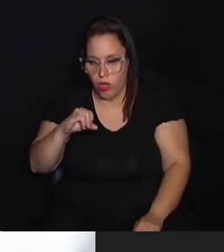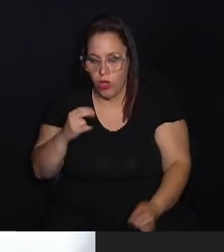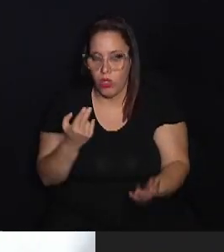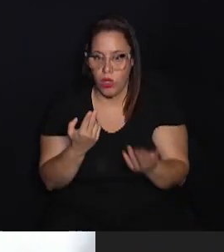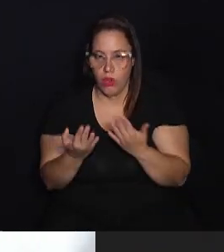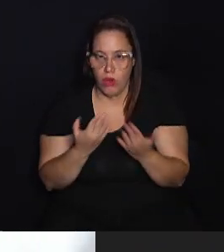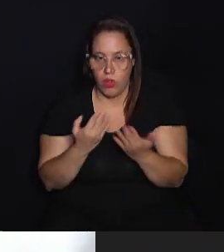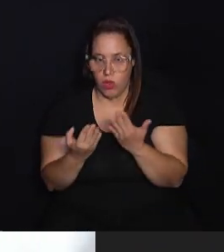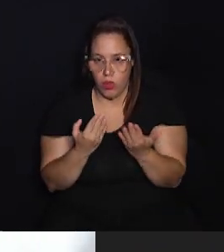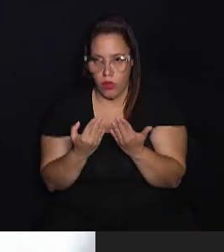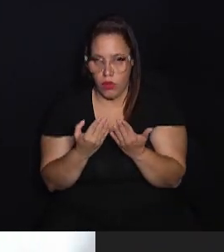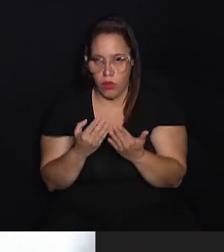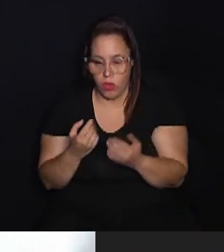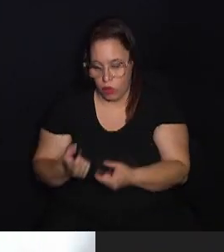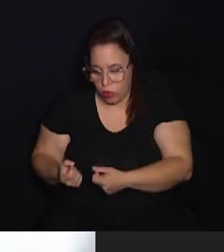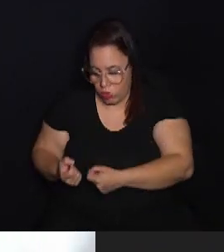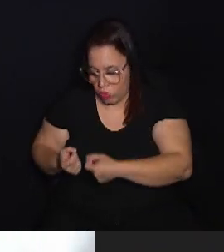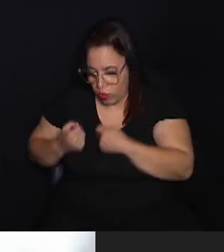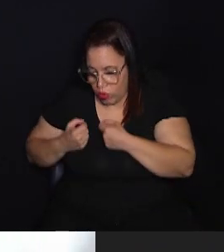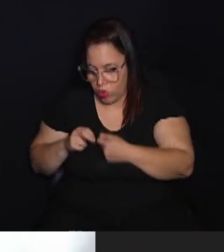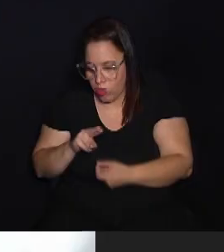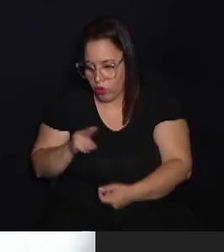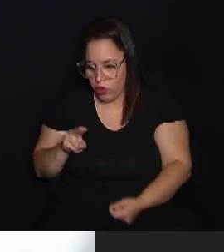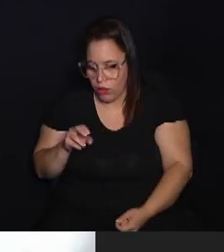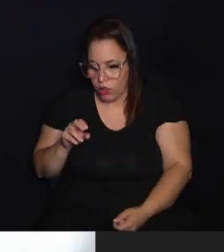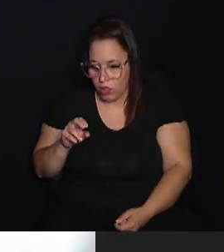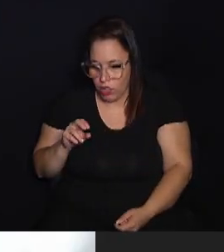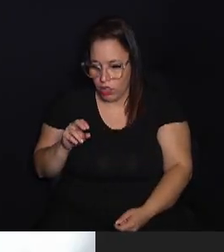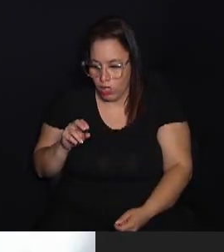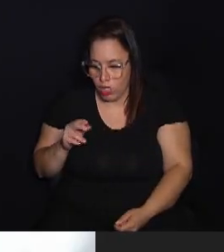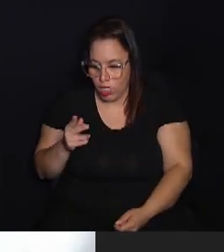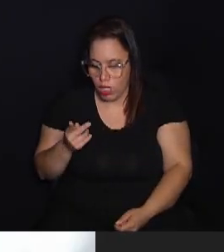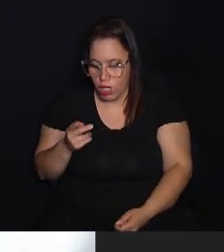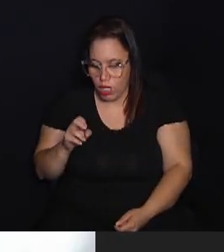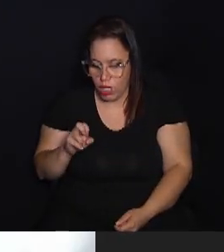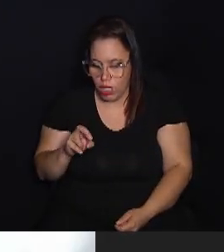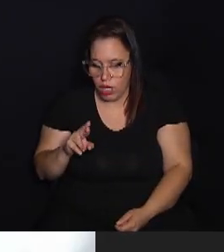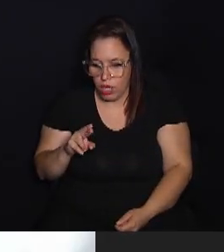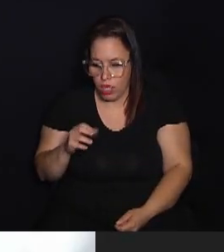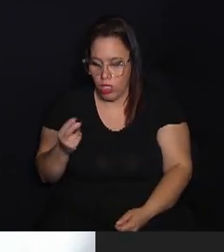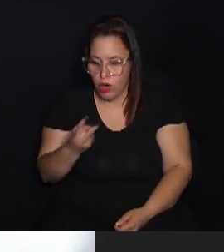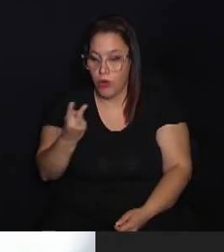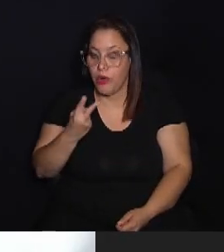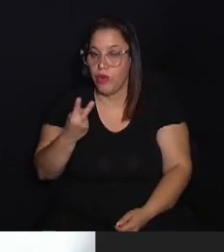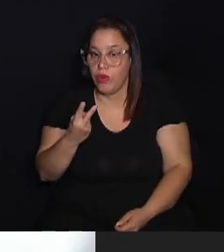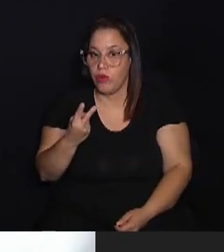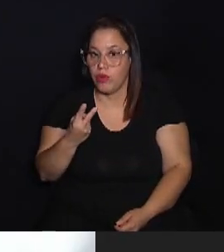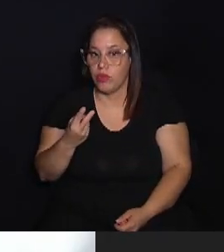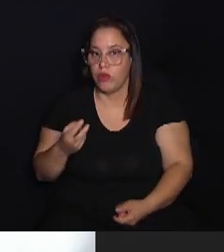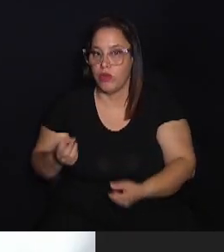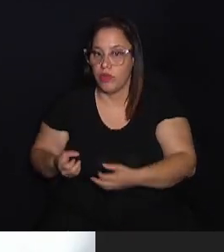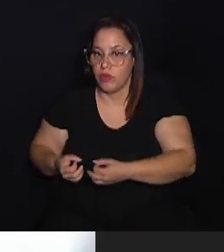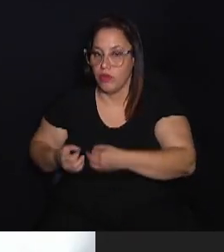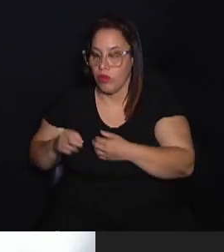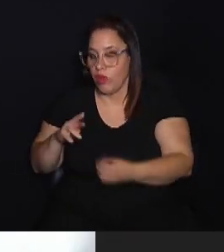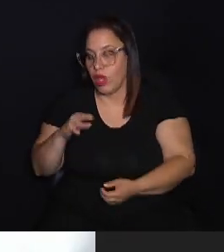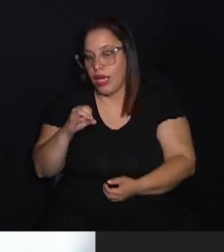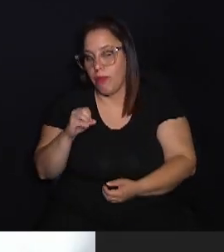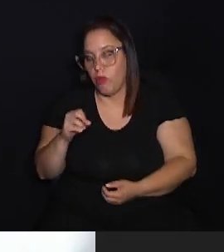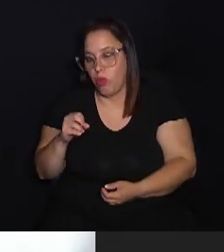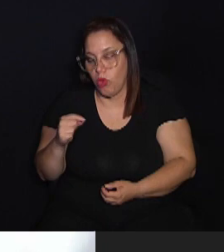associado à formação do câncer, que se chama HER2. No caso do tumor triplo